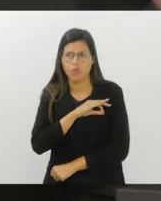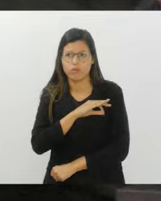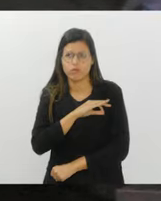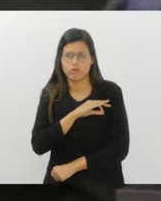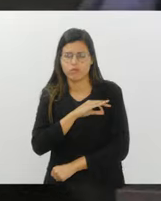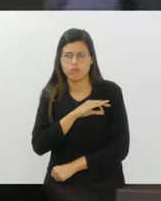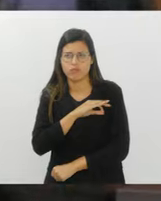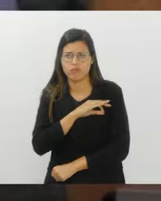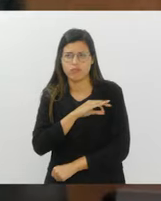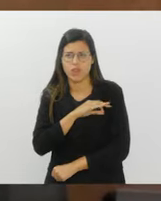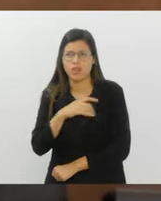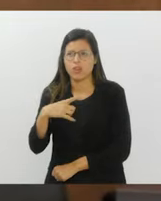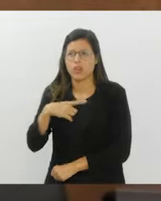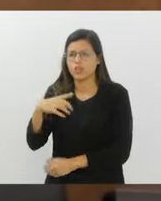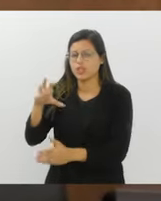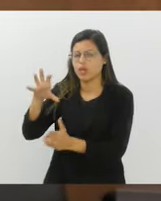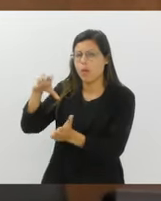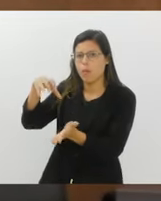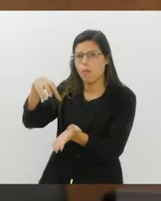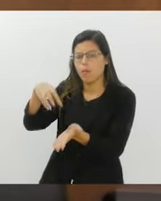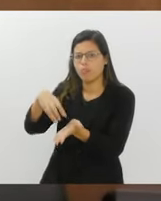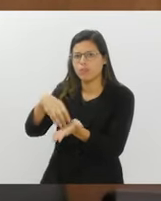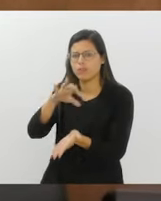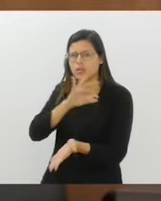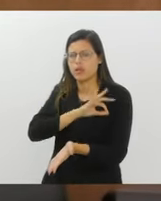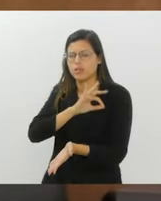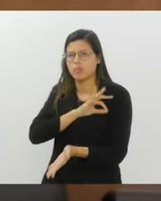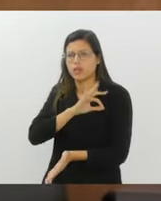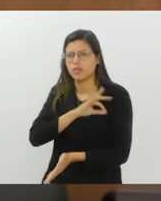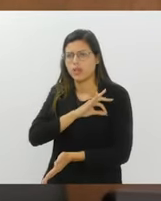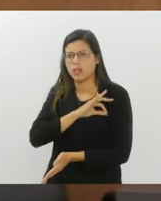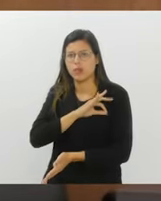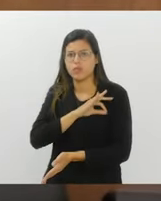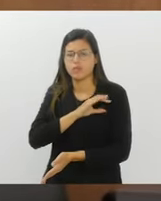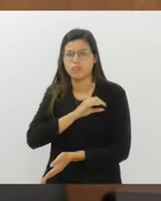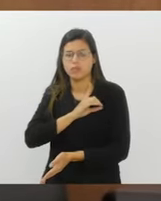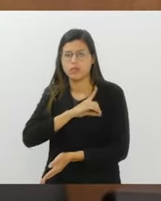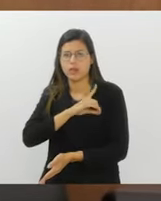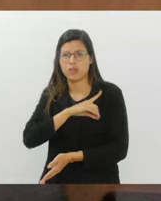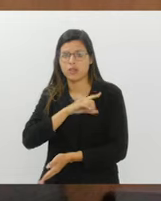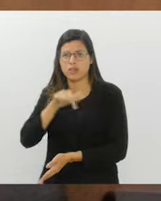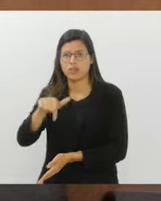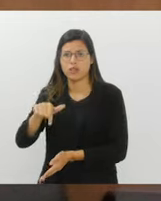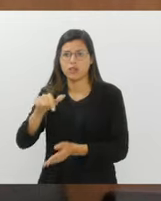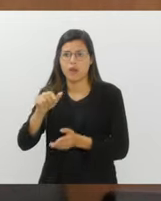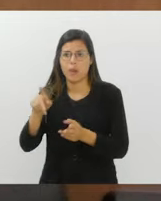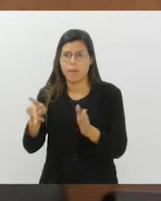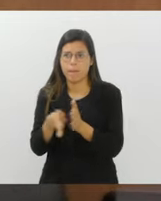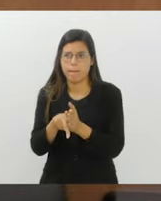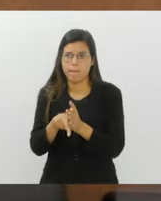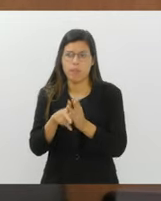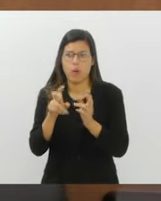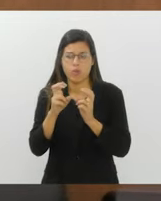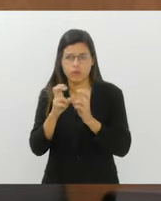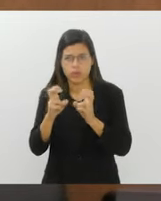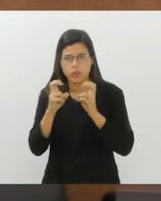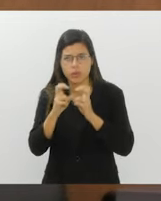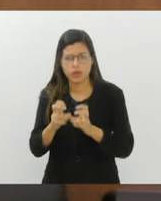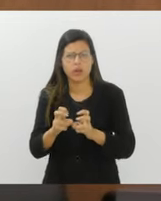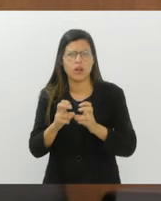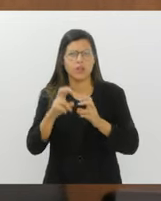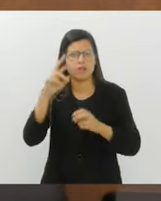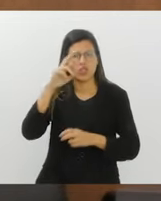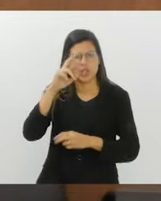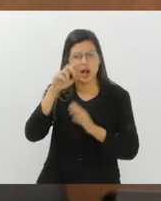Nós tínhamos o batalhão ferroviário. O batalhão ferroviário ia para dentro do trecho. Fiscalizava cada... Tinha roubo de fio?